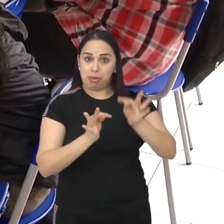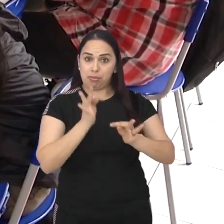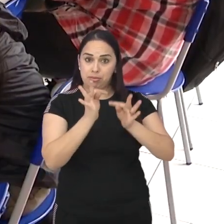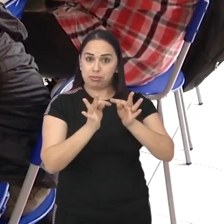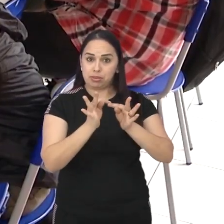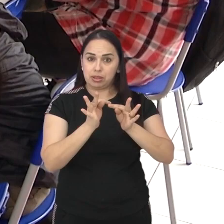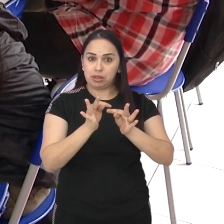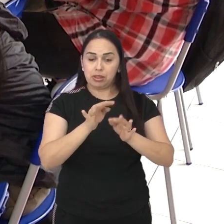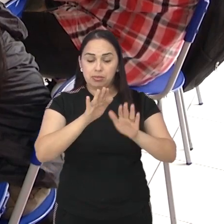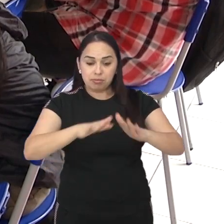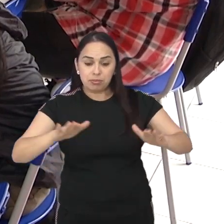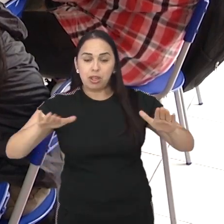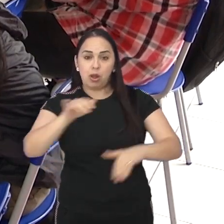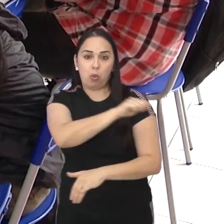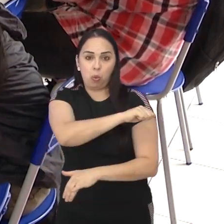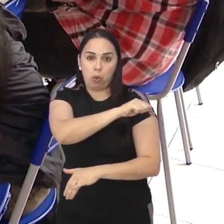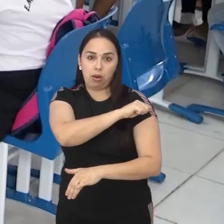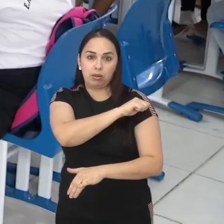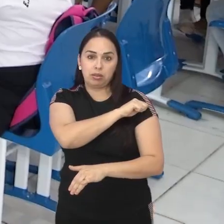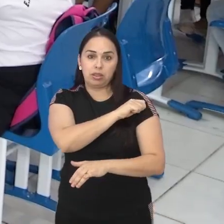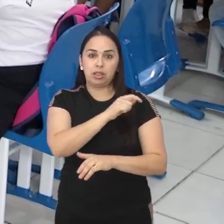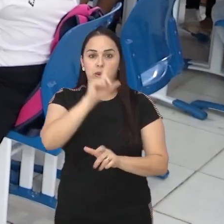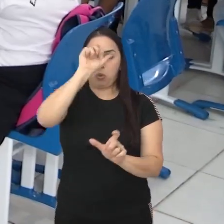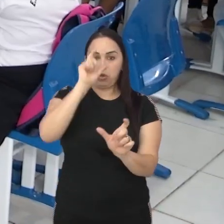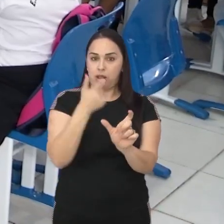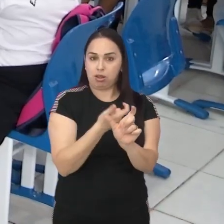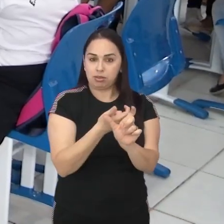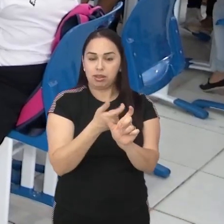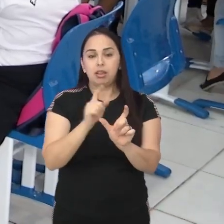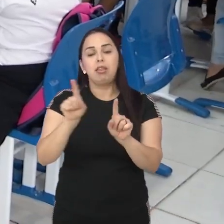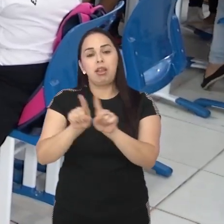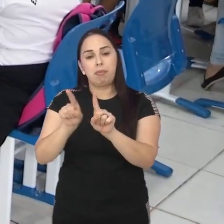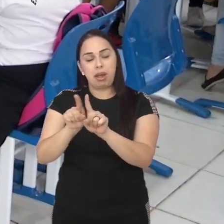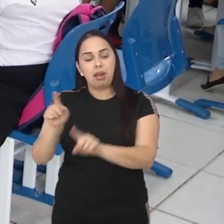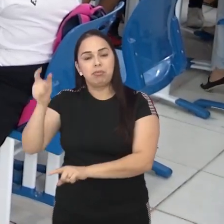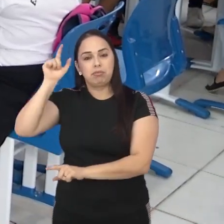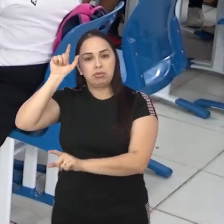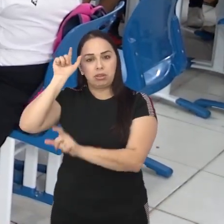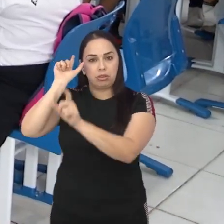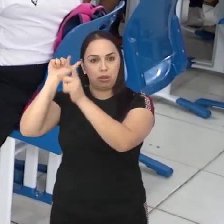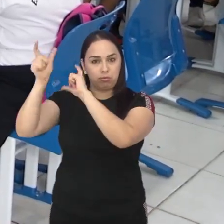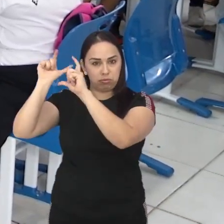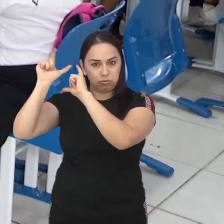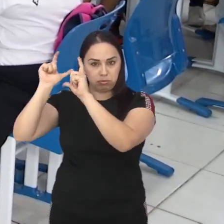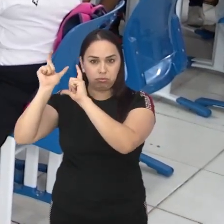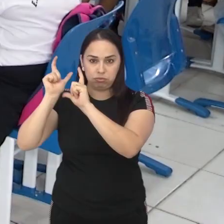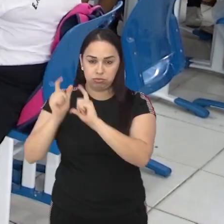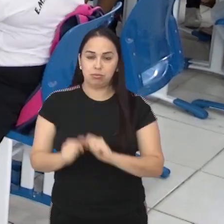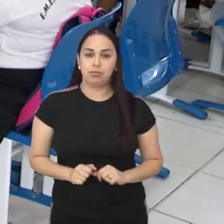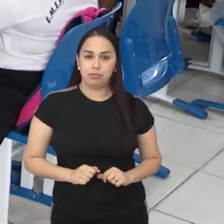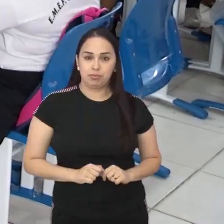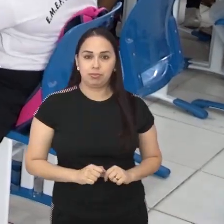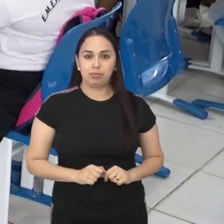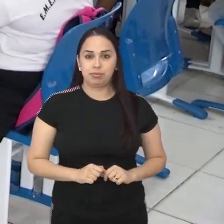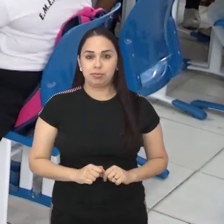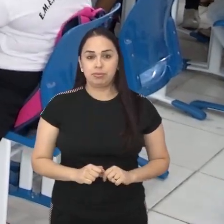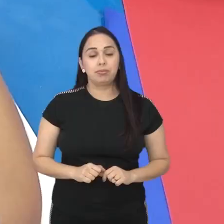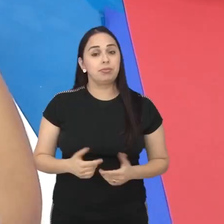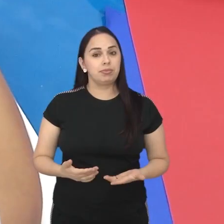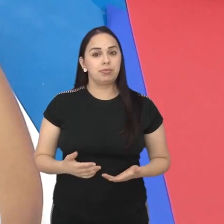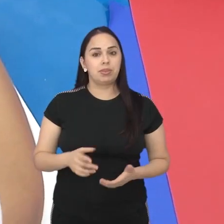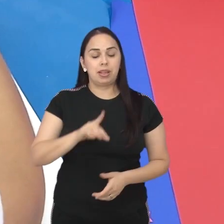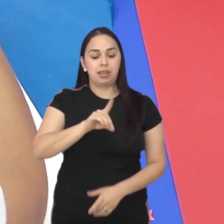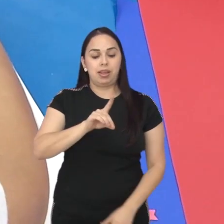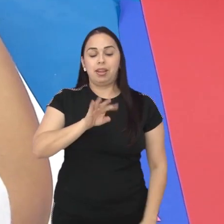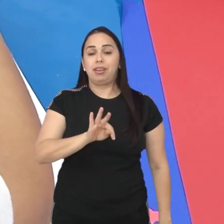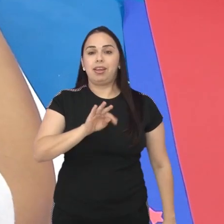tratamento de estudantes da educação básica com dislexia e transtorno do déficit de atenção com hiperatividade,